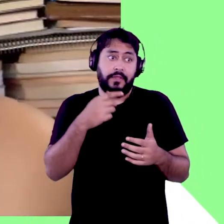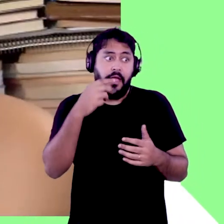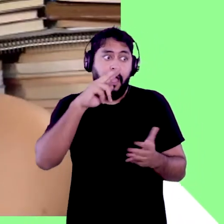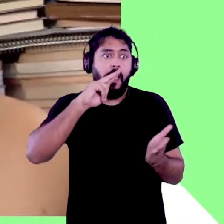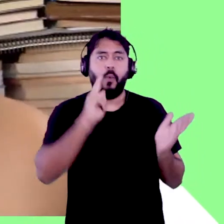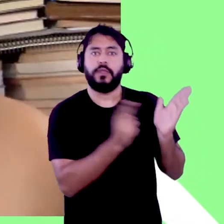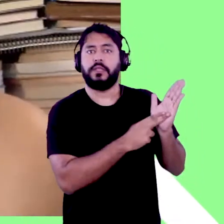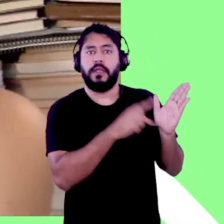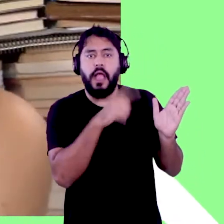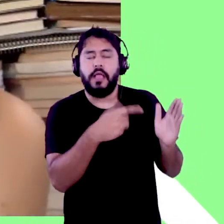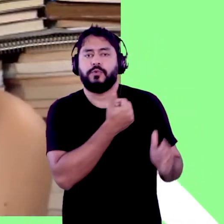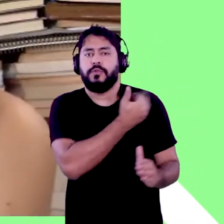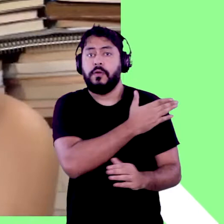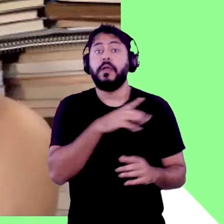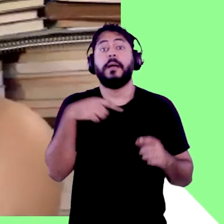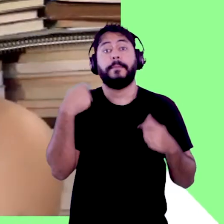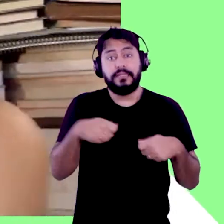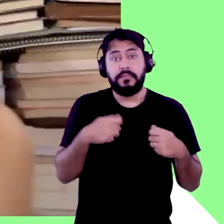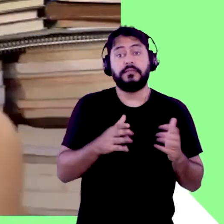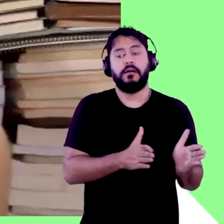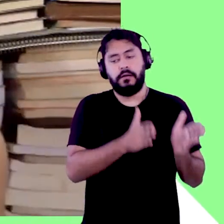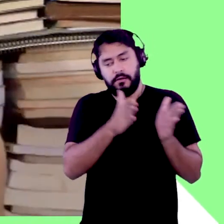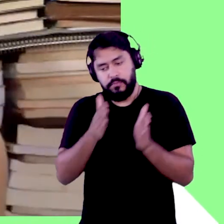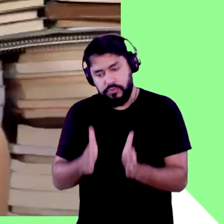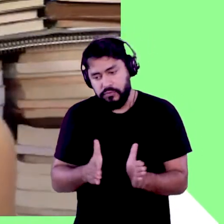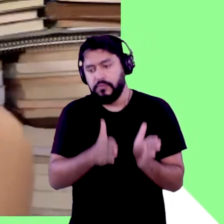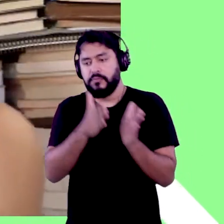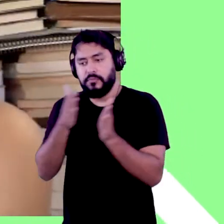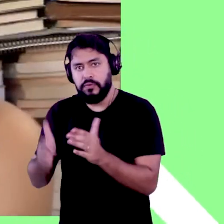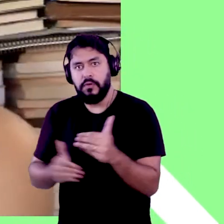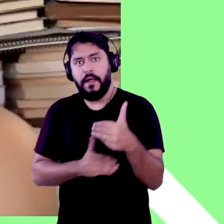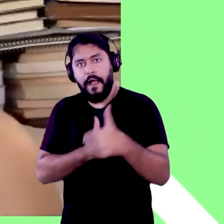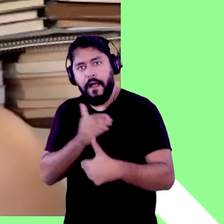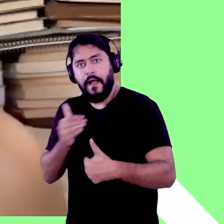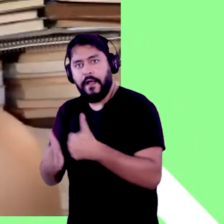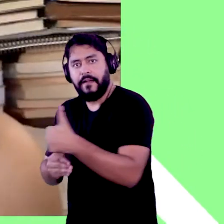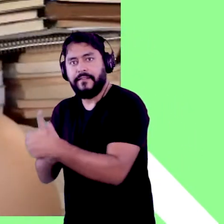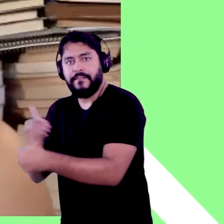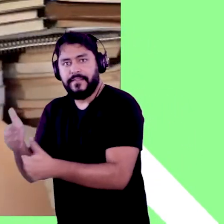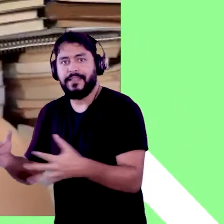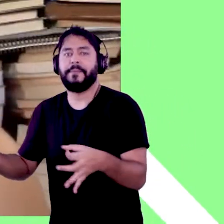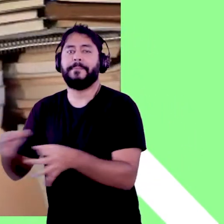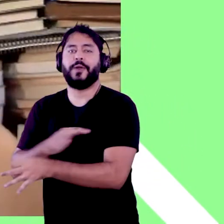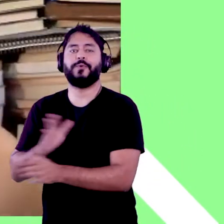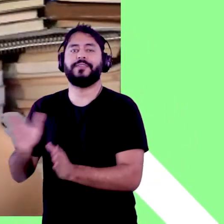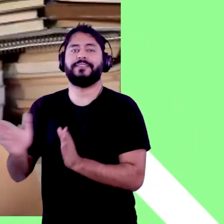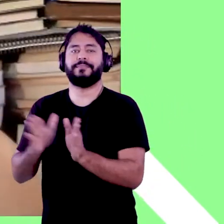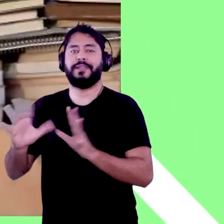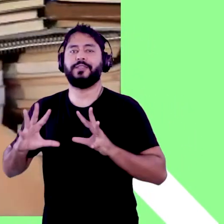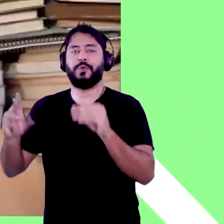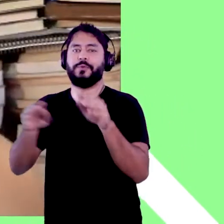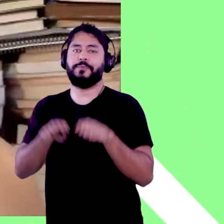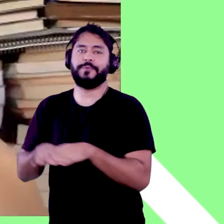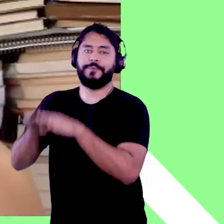que no futuro a gente seja uma sociedade realmente acessível para todo mundo.